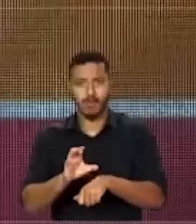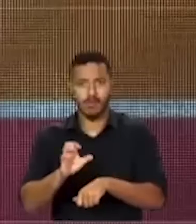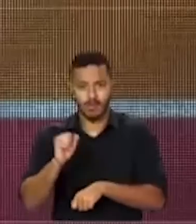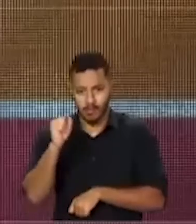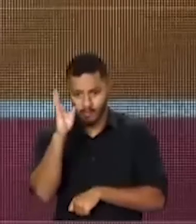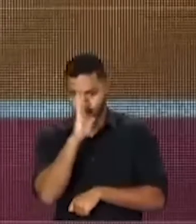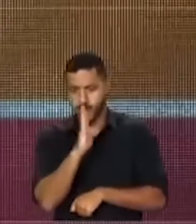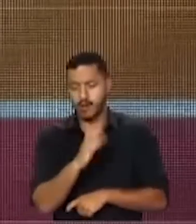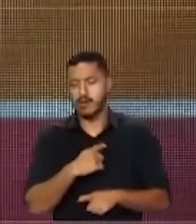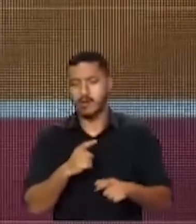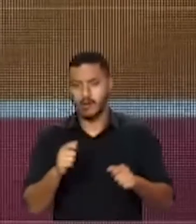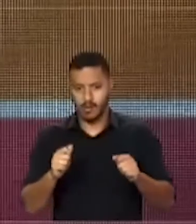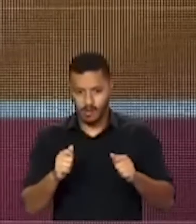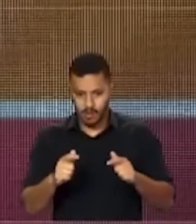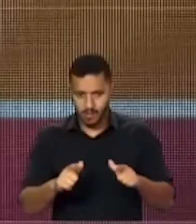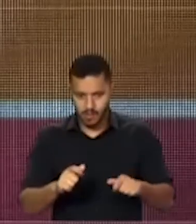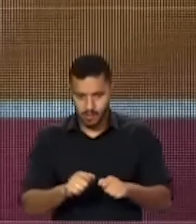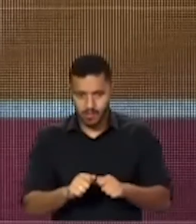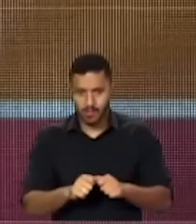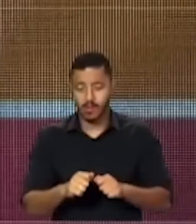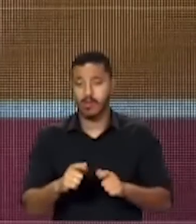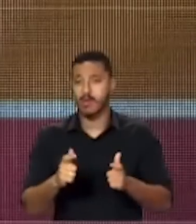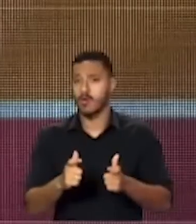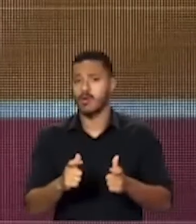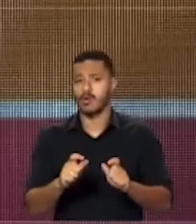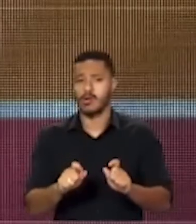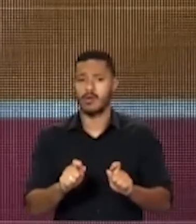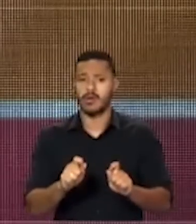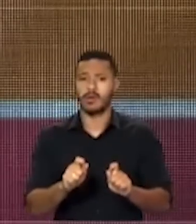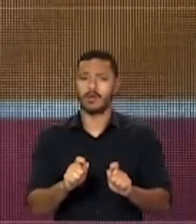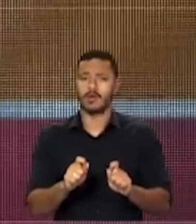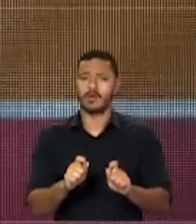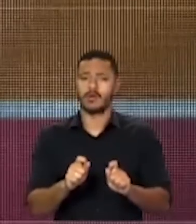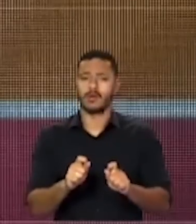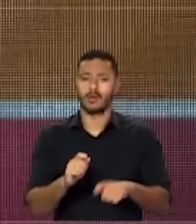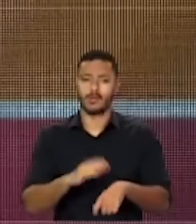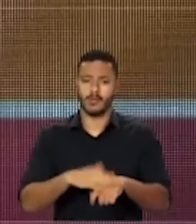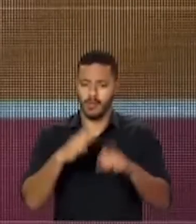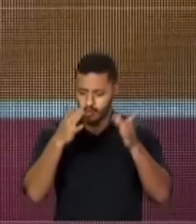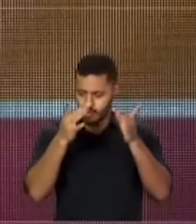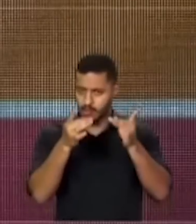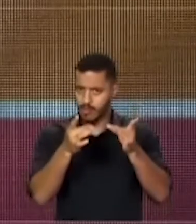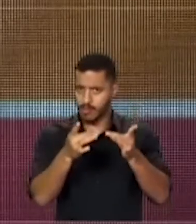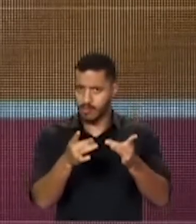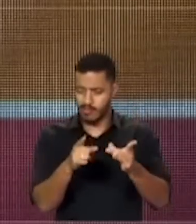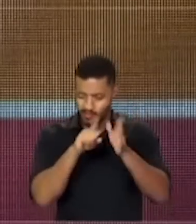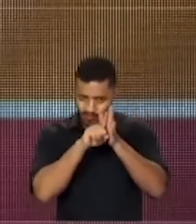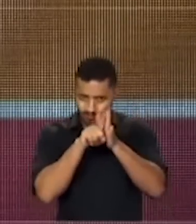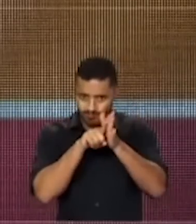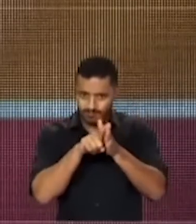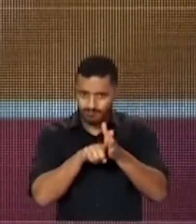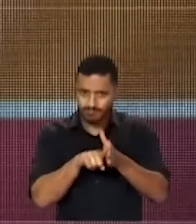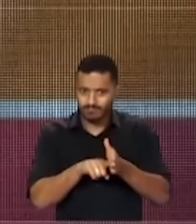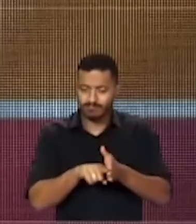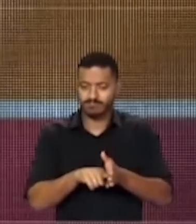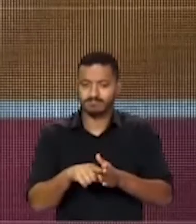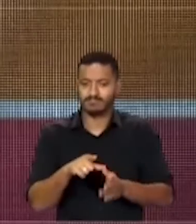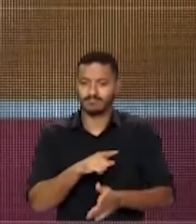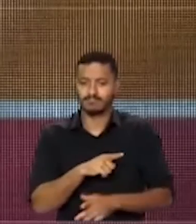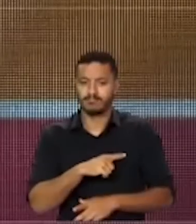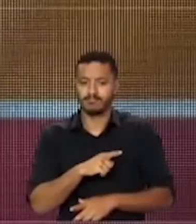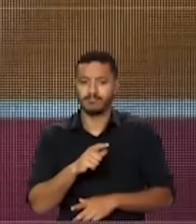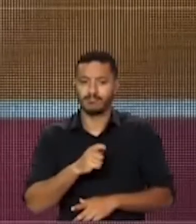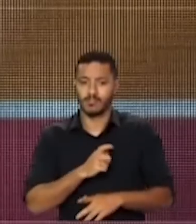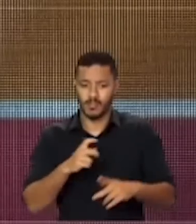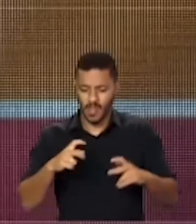seriam realizadas. Onde houve aqui, e isso vai ser mais detalhadamente apurado, onde houve aqui um